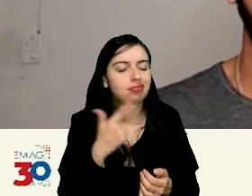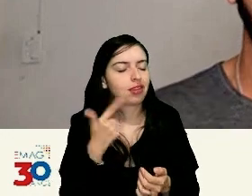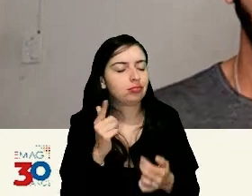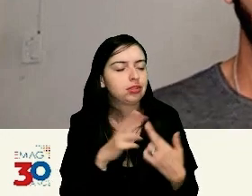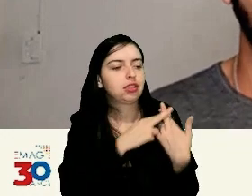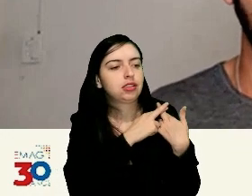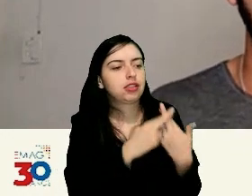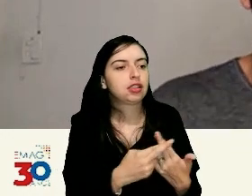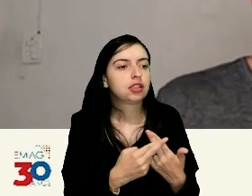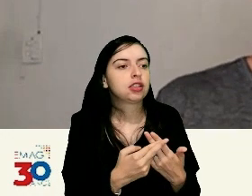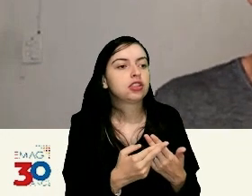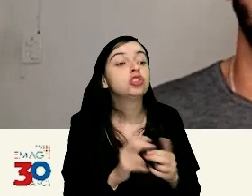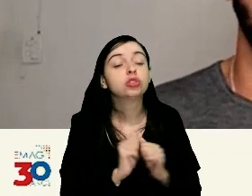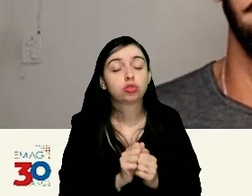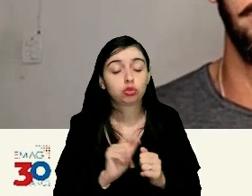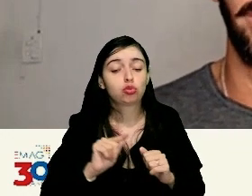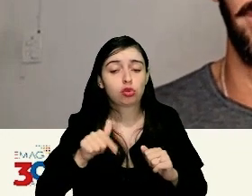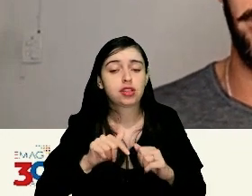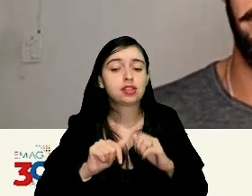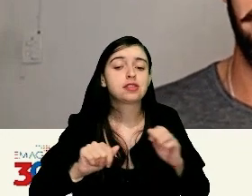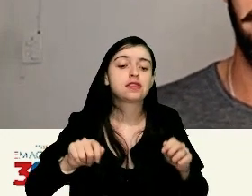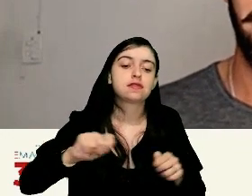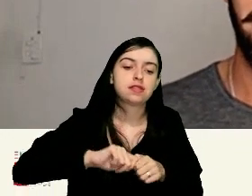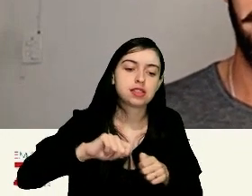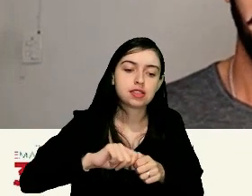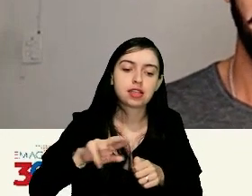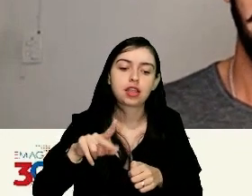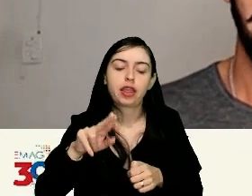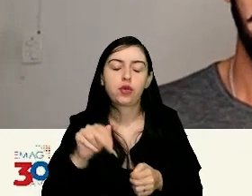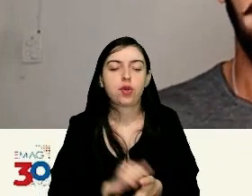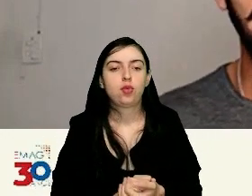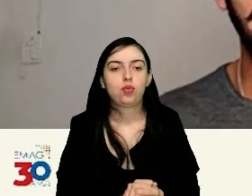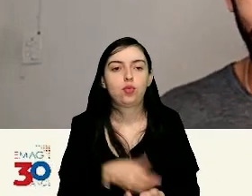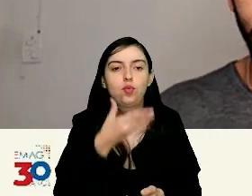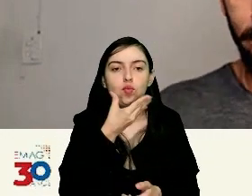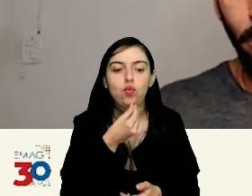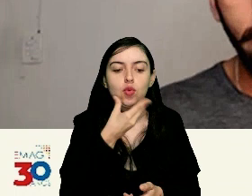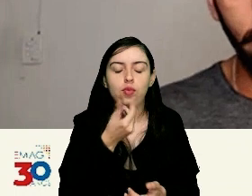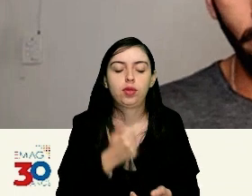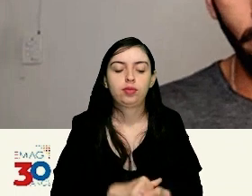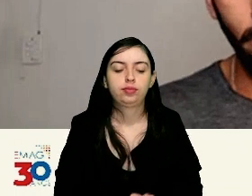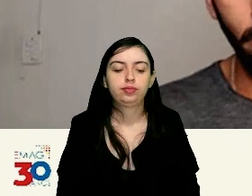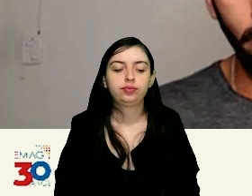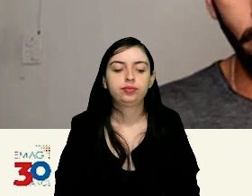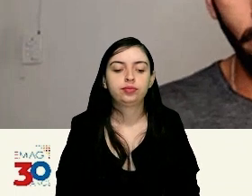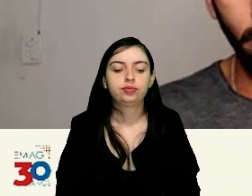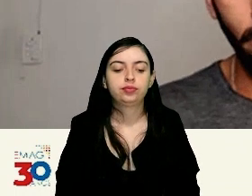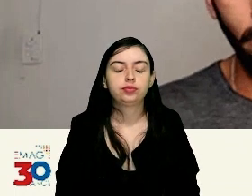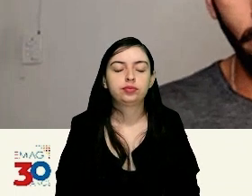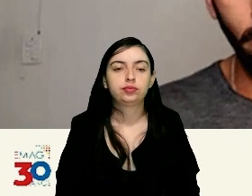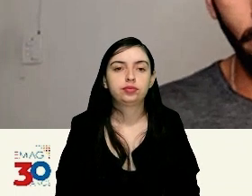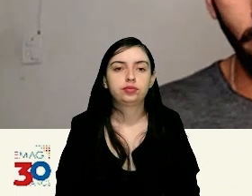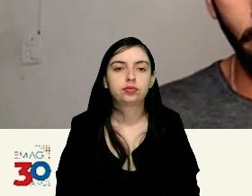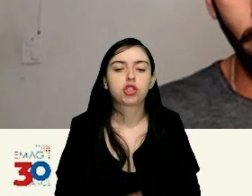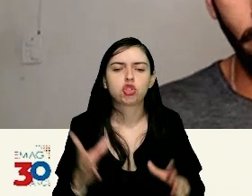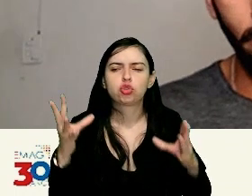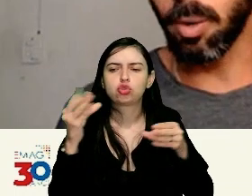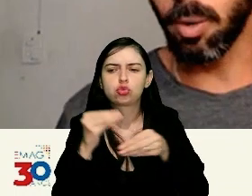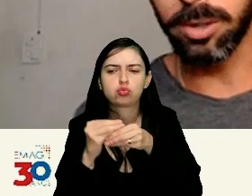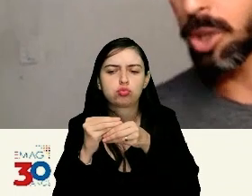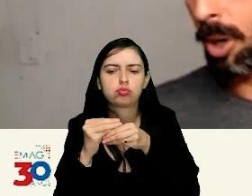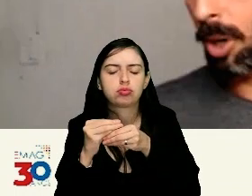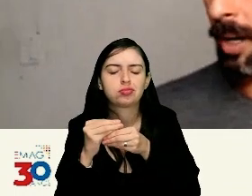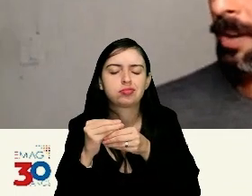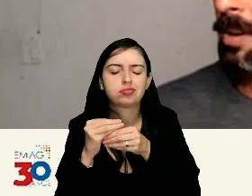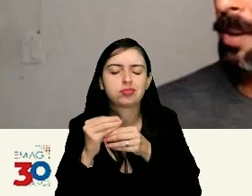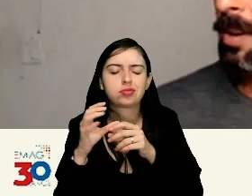replicar, conscientemente ou inconscientemente. E aqui eu faço um gancho já, quando a